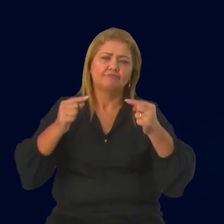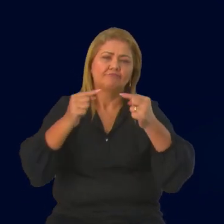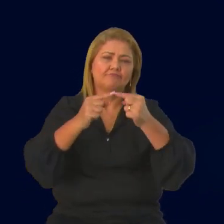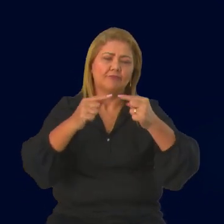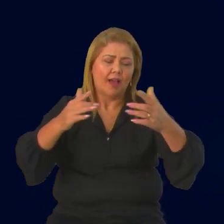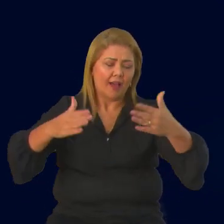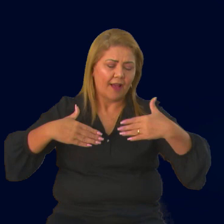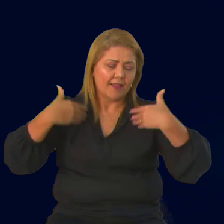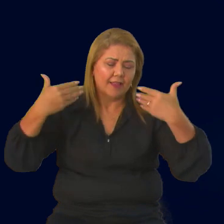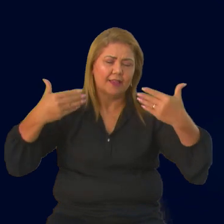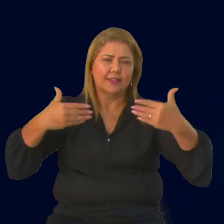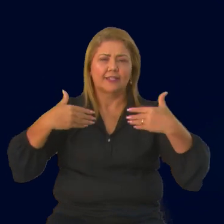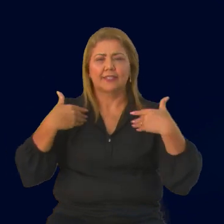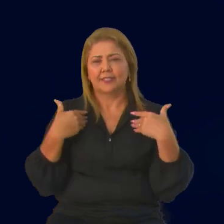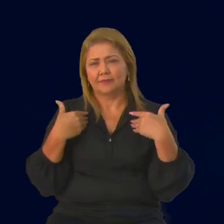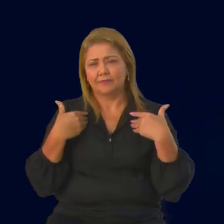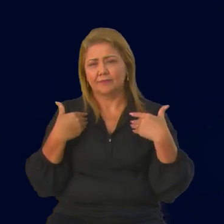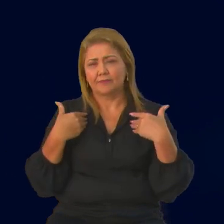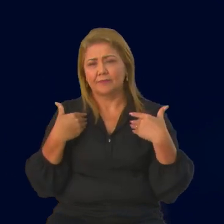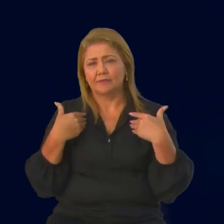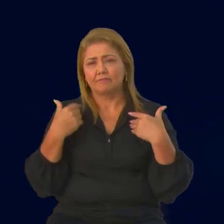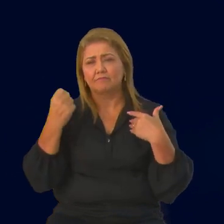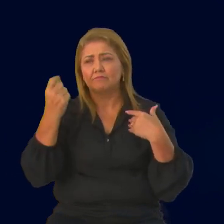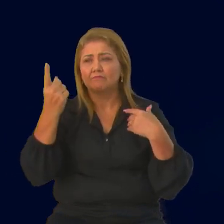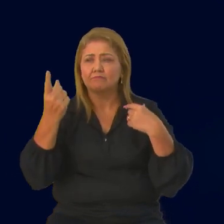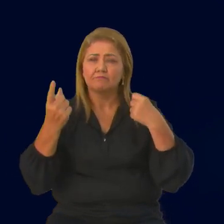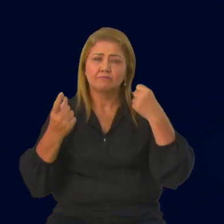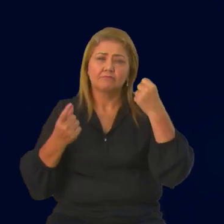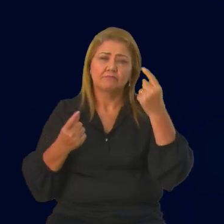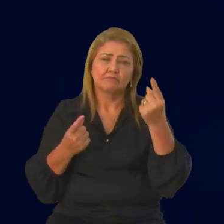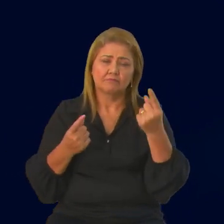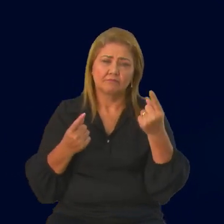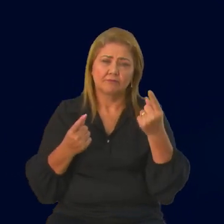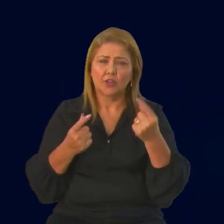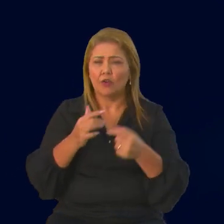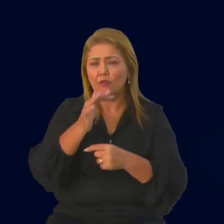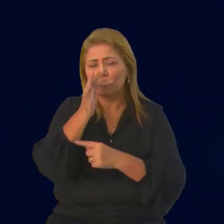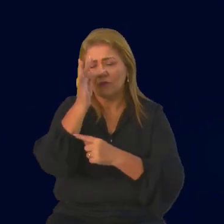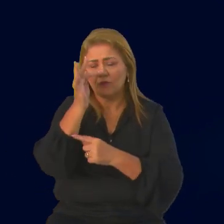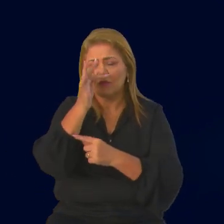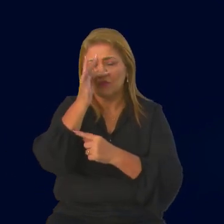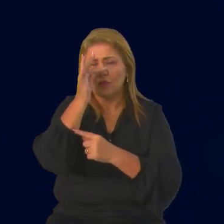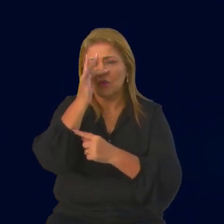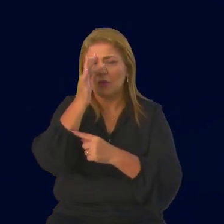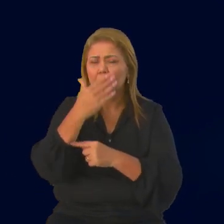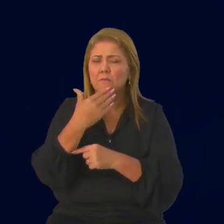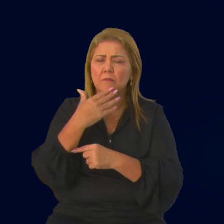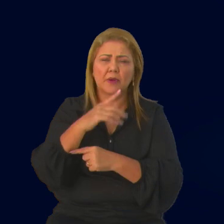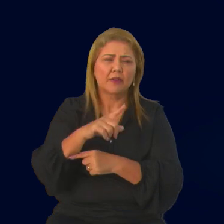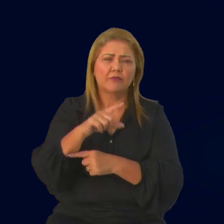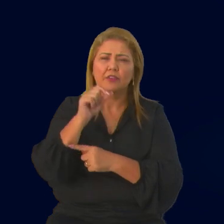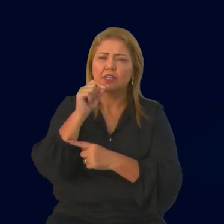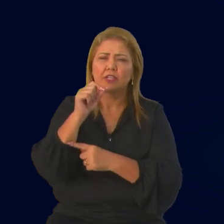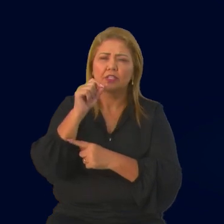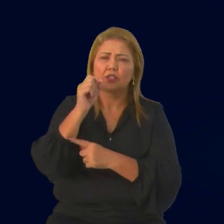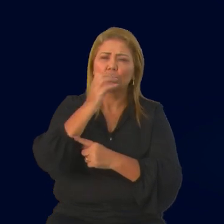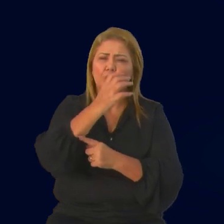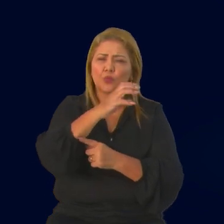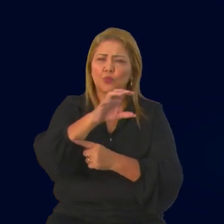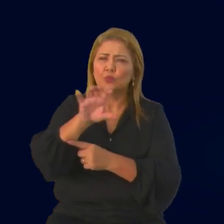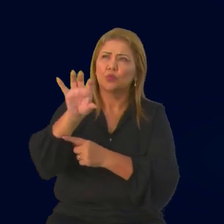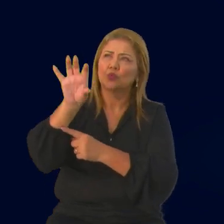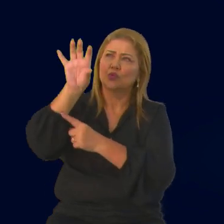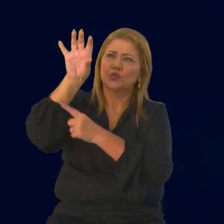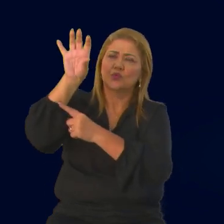alegria. E, casualmente, a flor preferida, a flor que eu mais amo, é o girassol. E